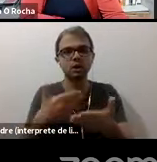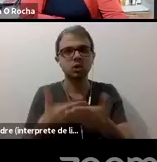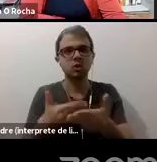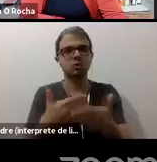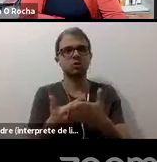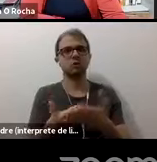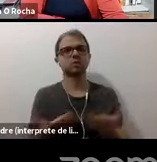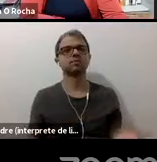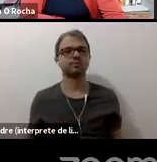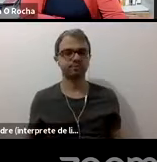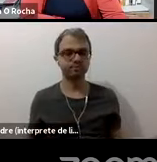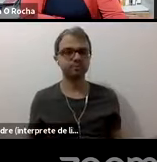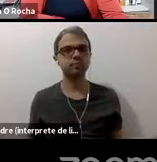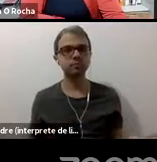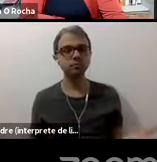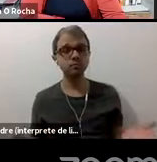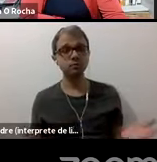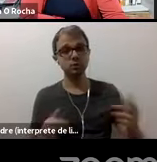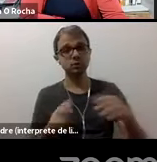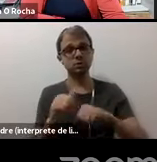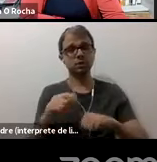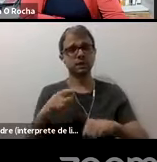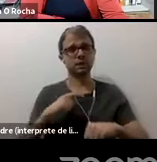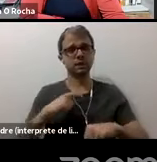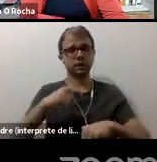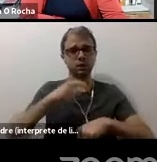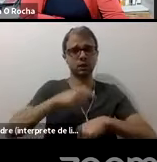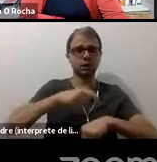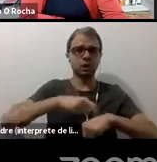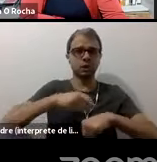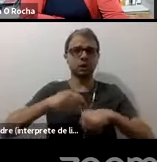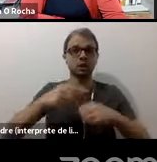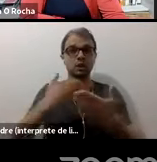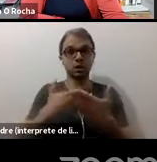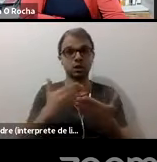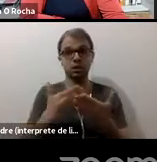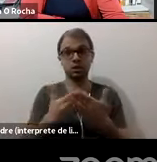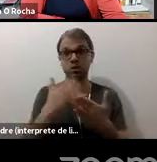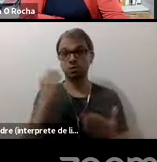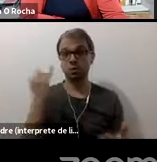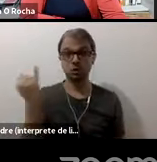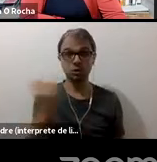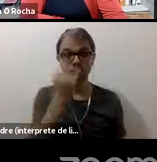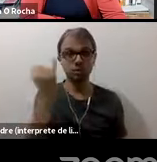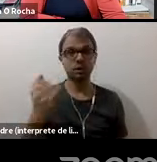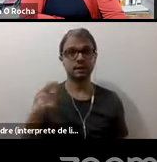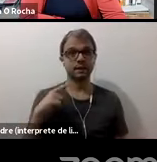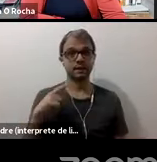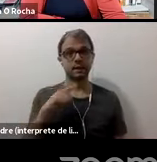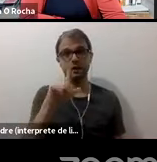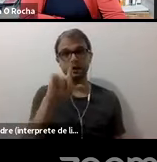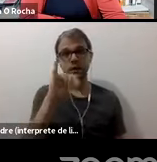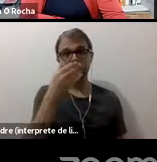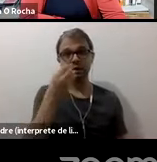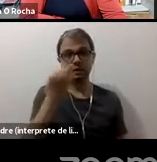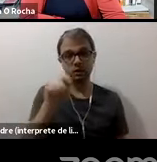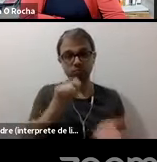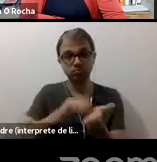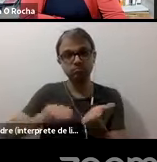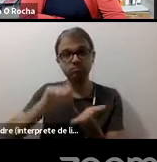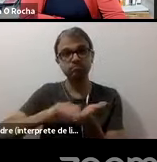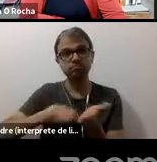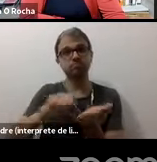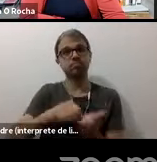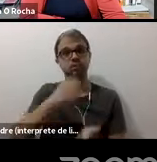aula, porque tem o momento que é remoto, né, que é remoto, tem as lições, tem as tarefas de casa, organiza com a criança e